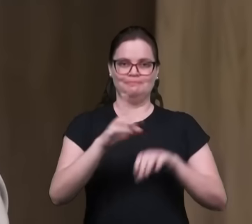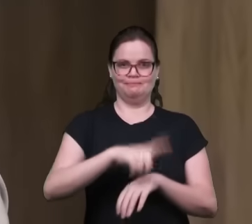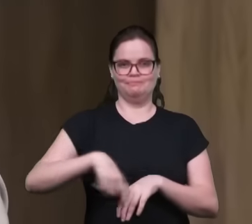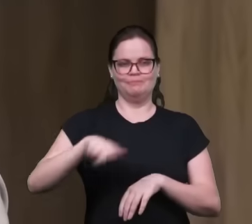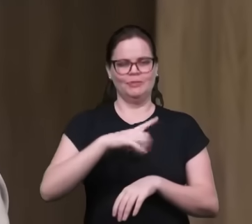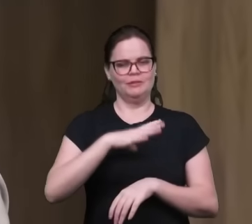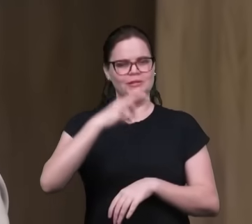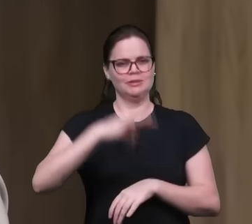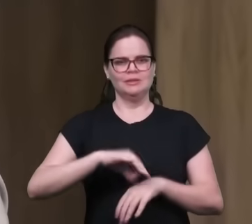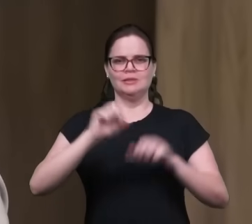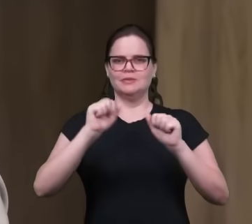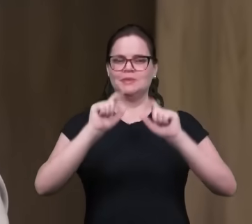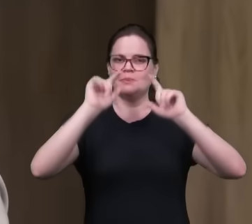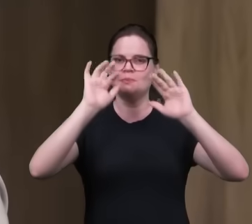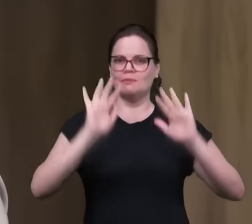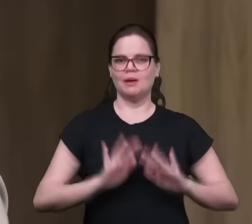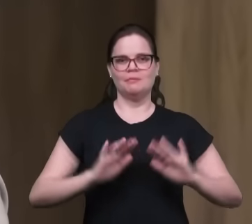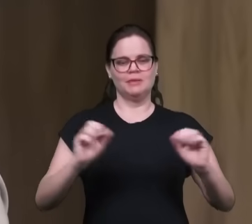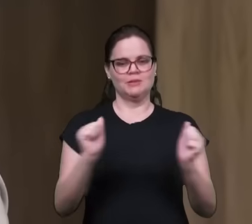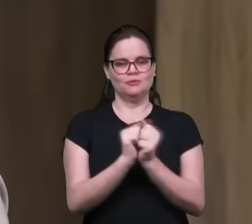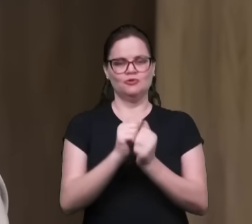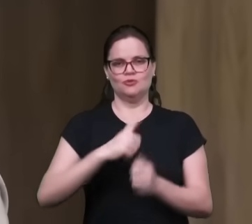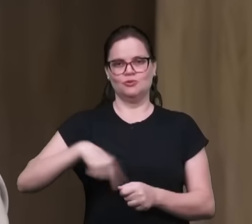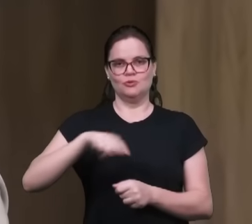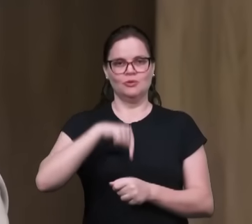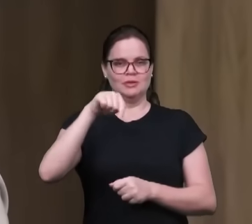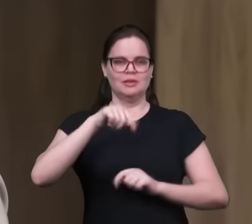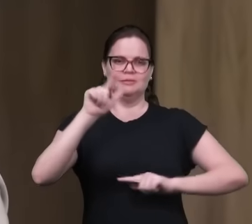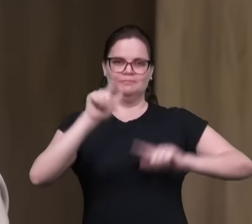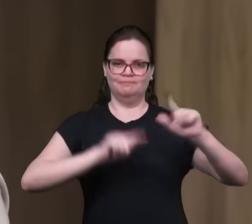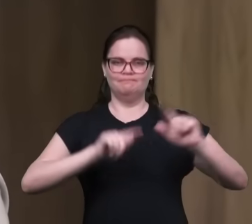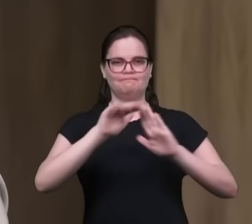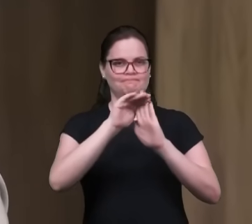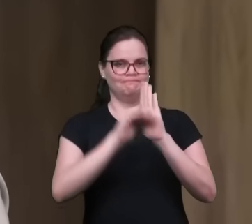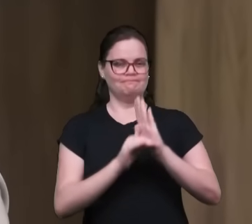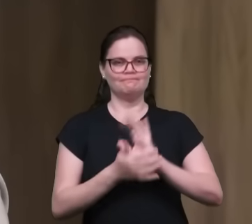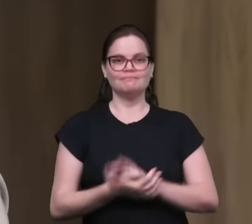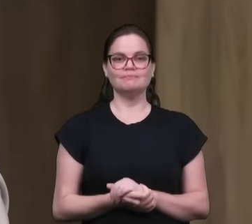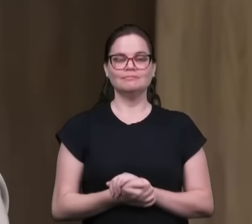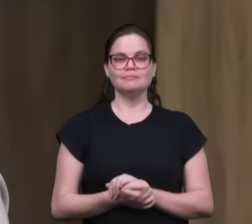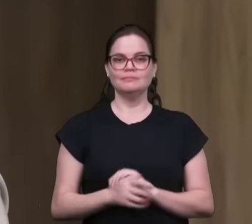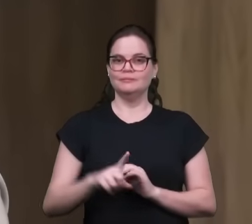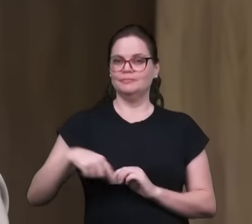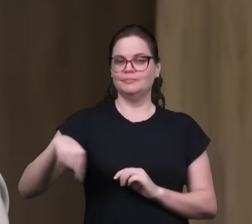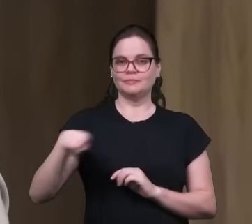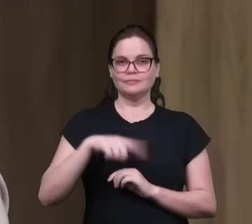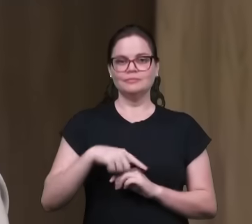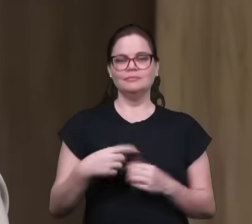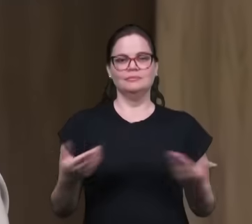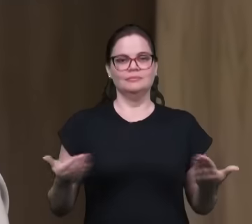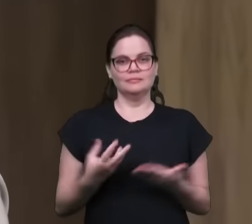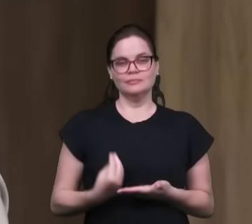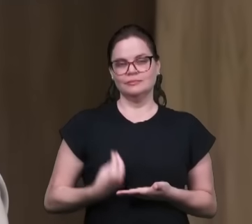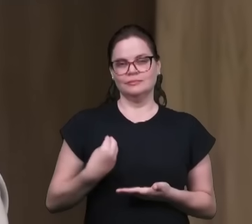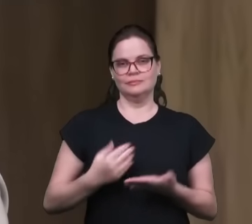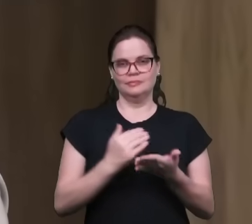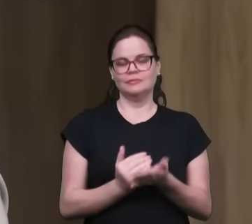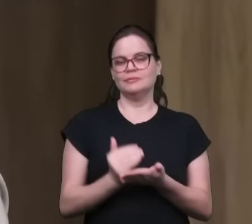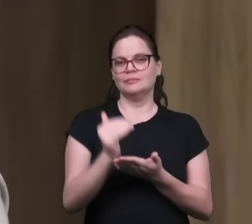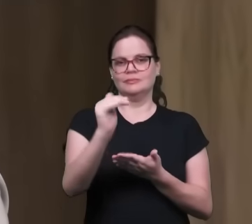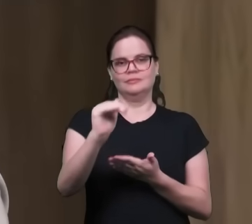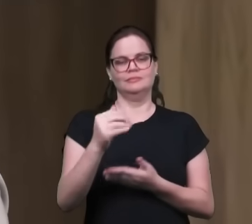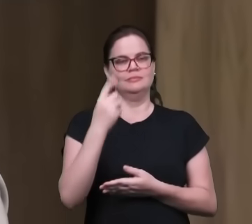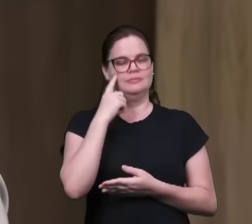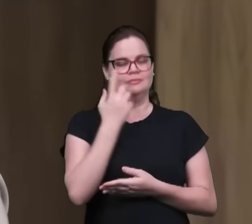vida a participação conosco aqui nesse programa. E nós estamos aqui para participar desse programa. Temos